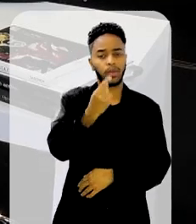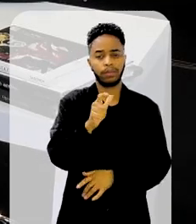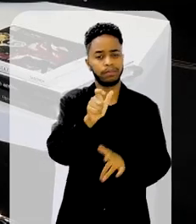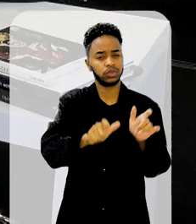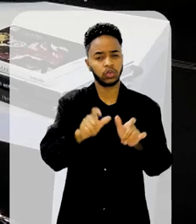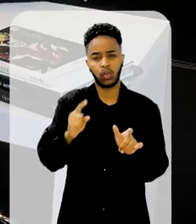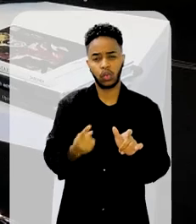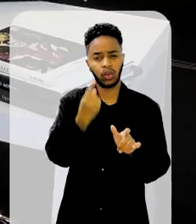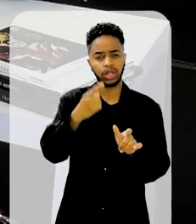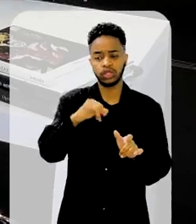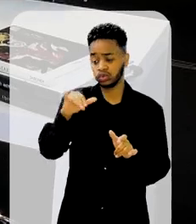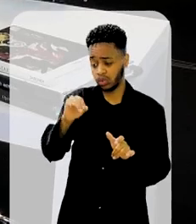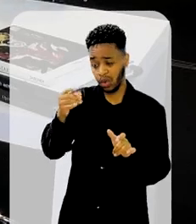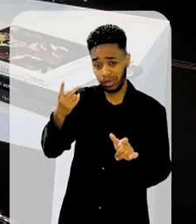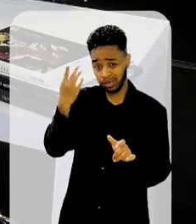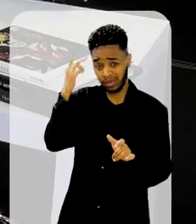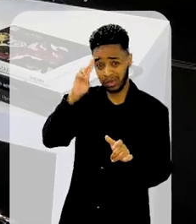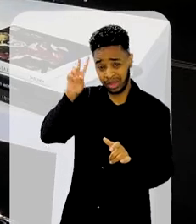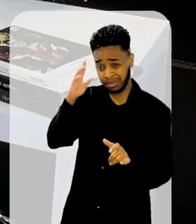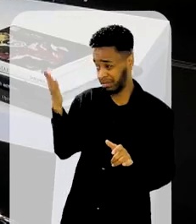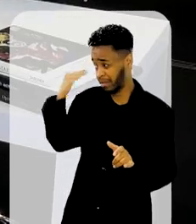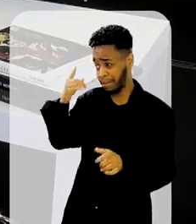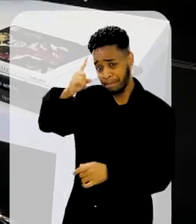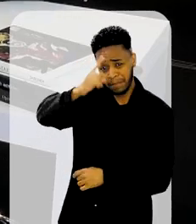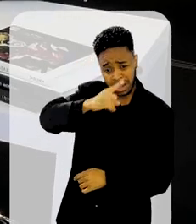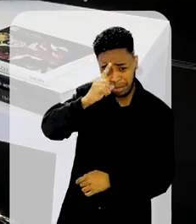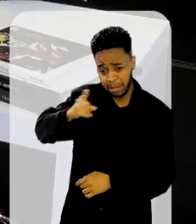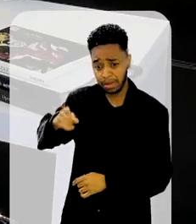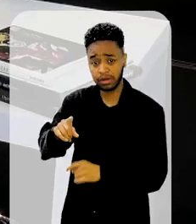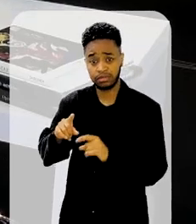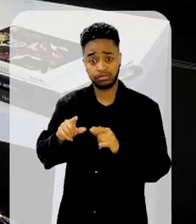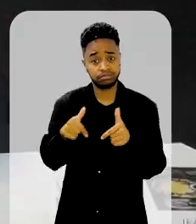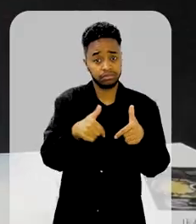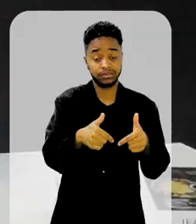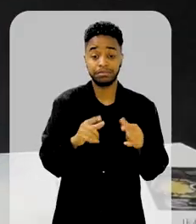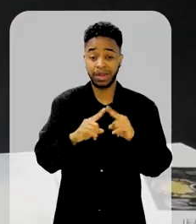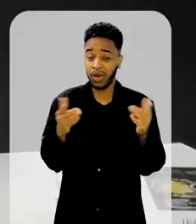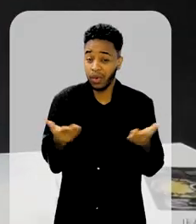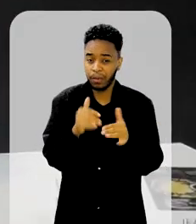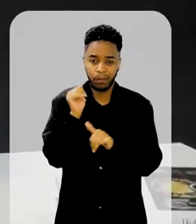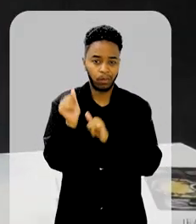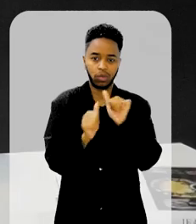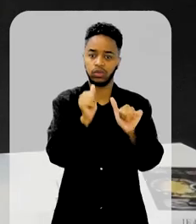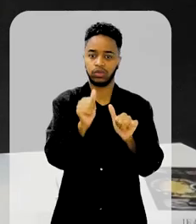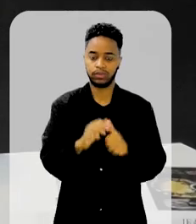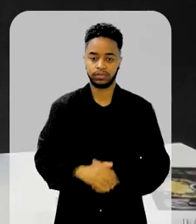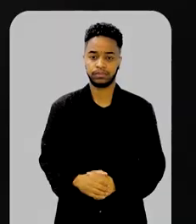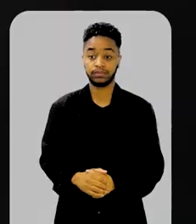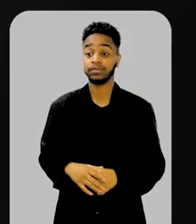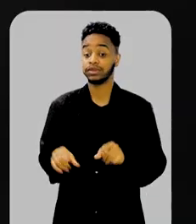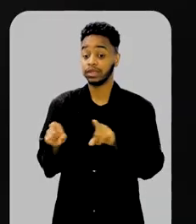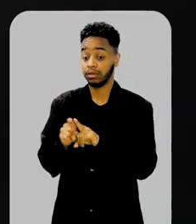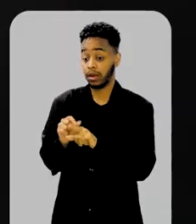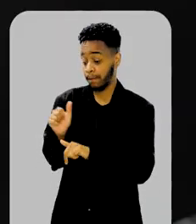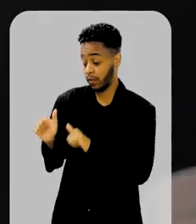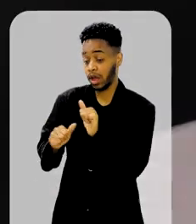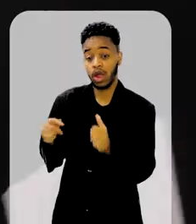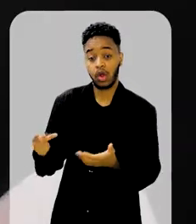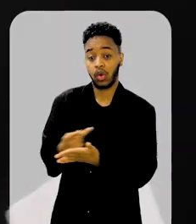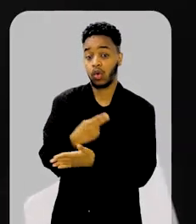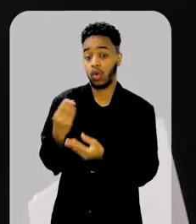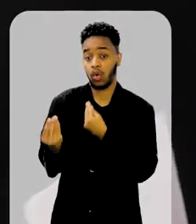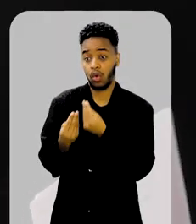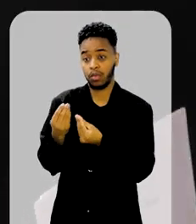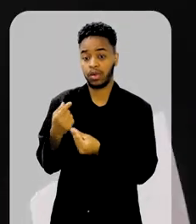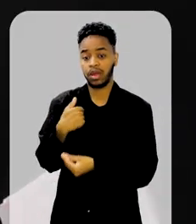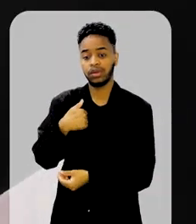todo mundo eu lembro do João João mandava fazia mudou muito né mudou muito mudou muito E essa essa mudança Mauro ela ela